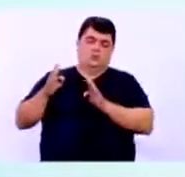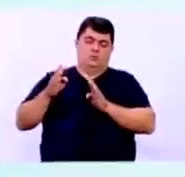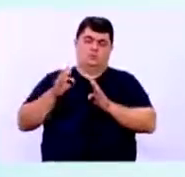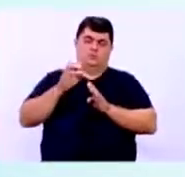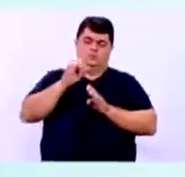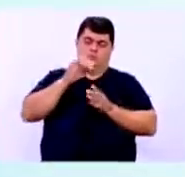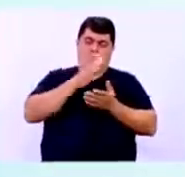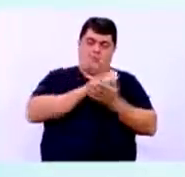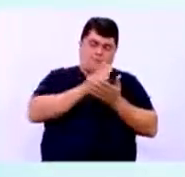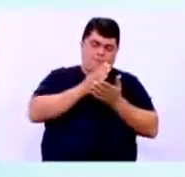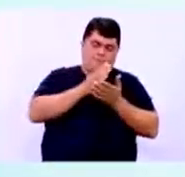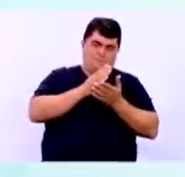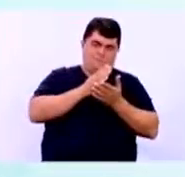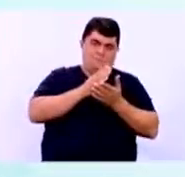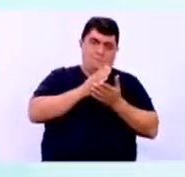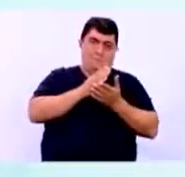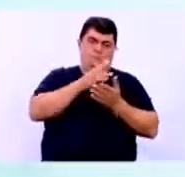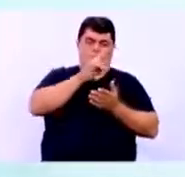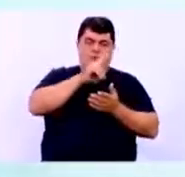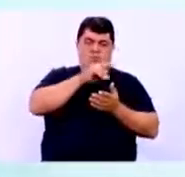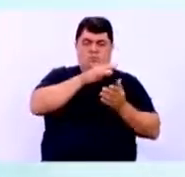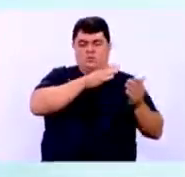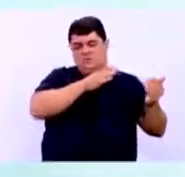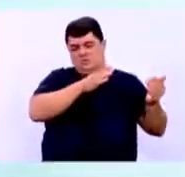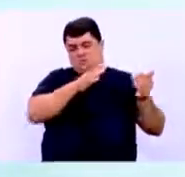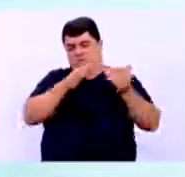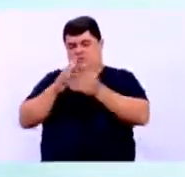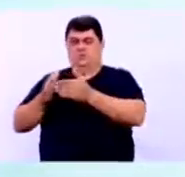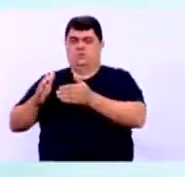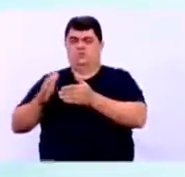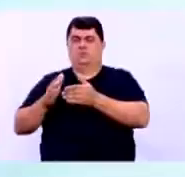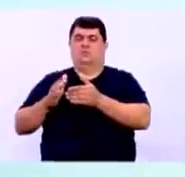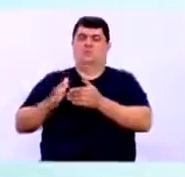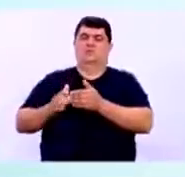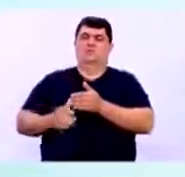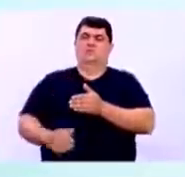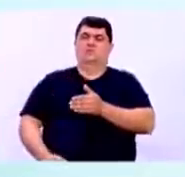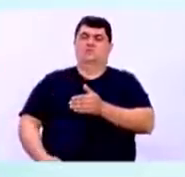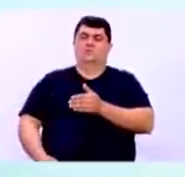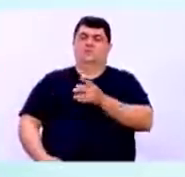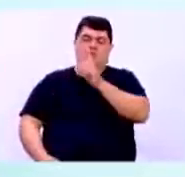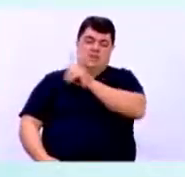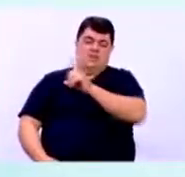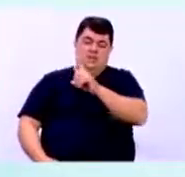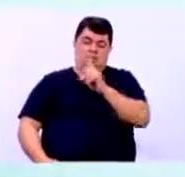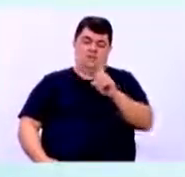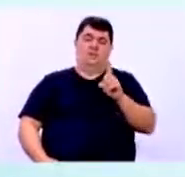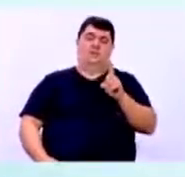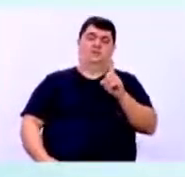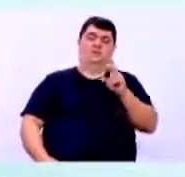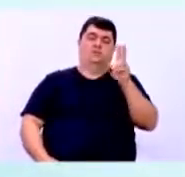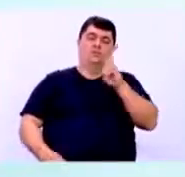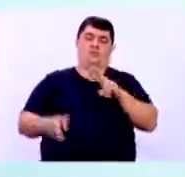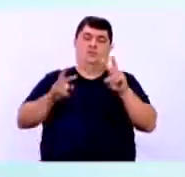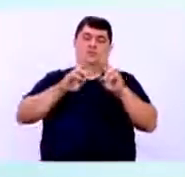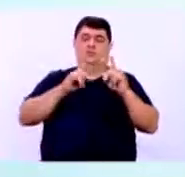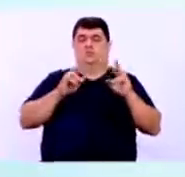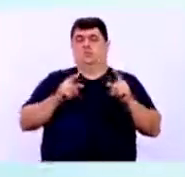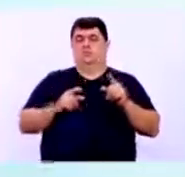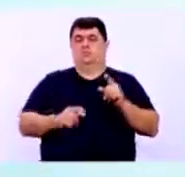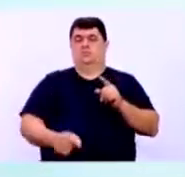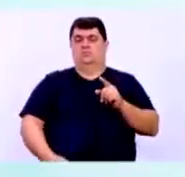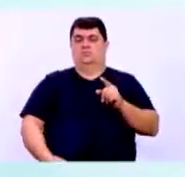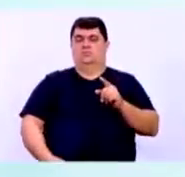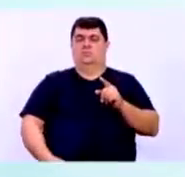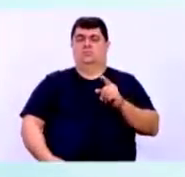você começou por um método, você deverá continuar por outro método. Por quê? Cada método desse dá um valor diferente.